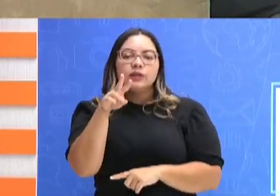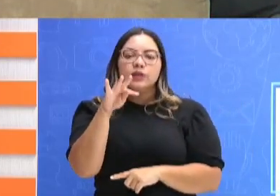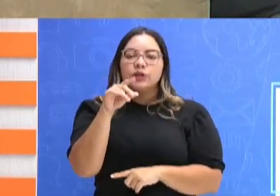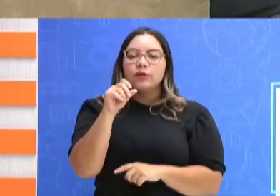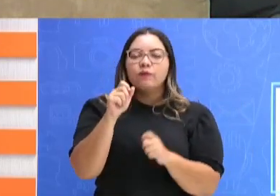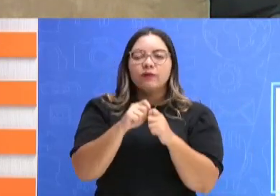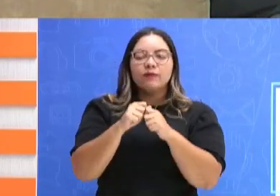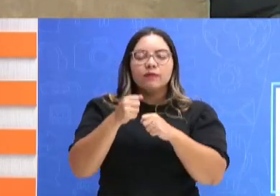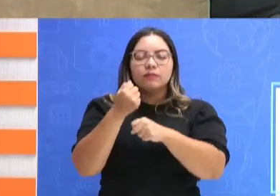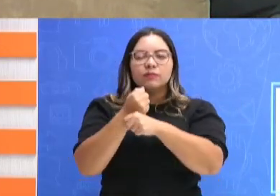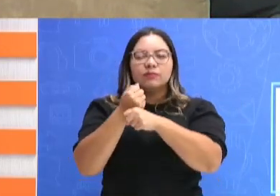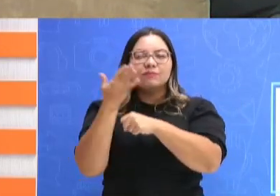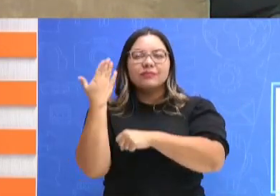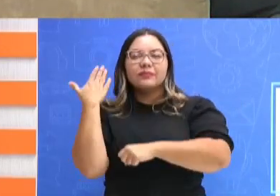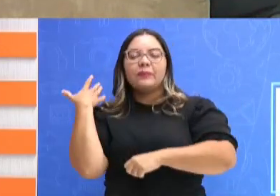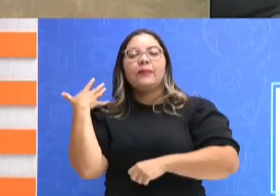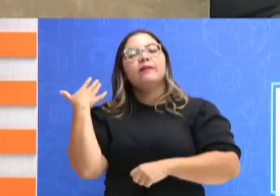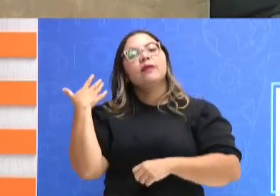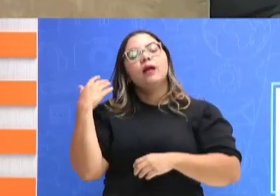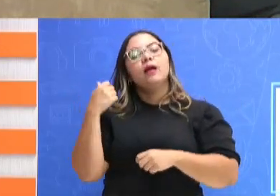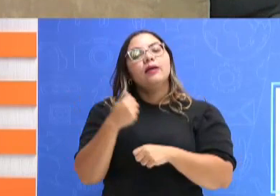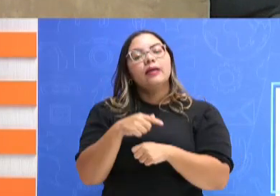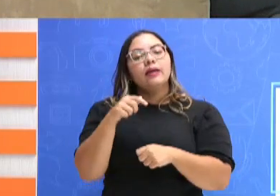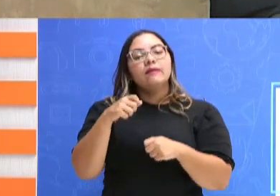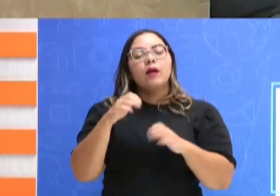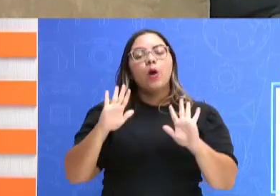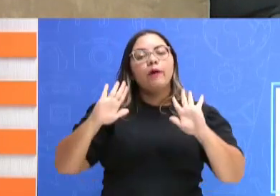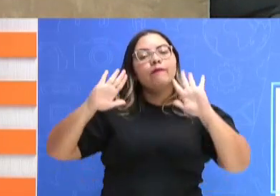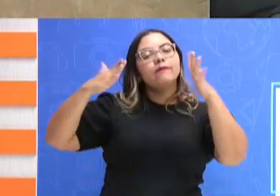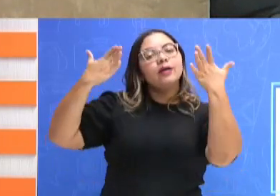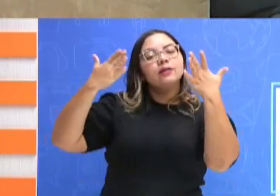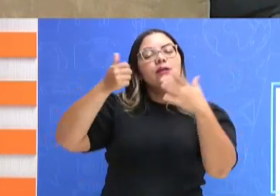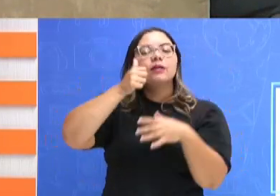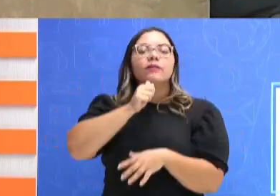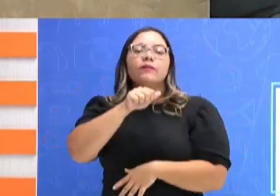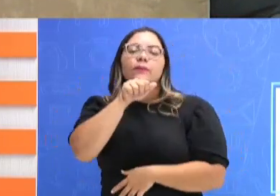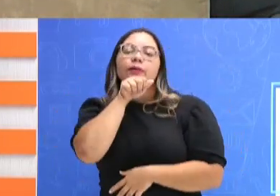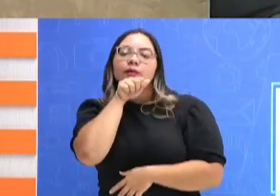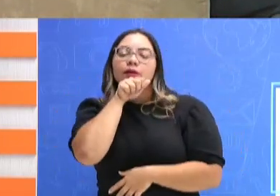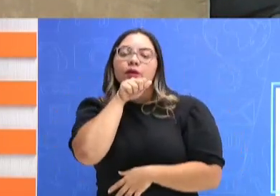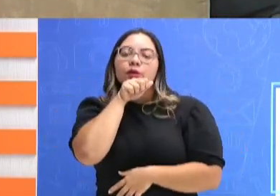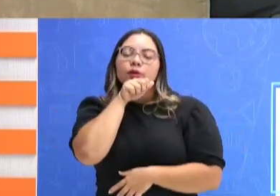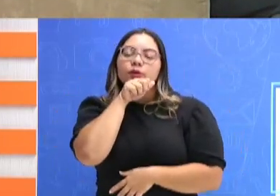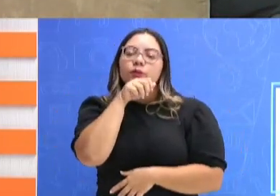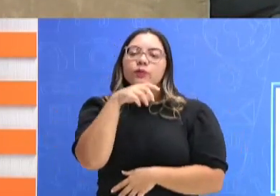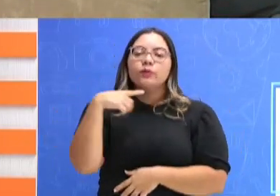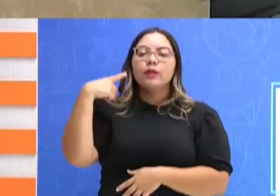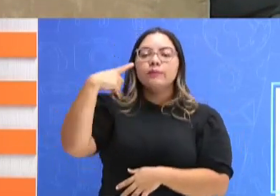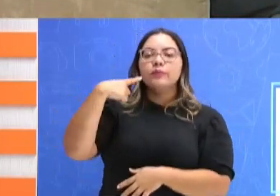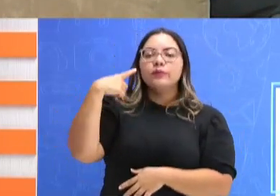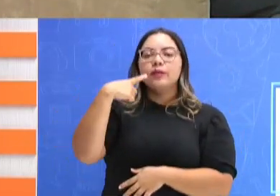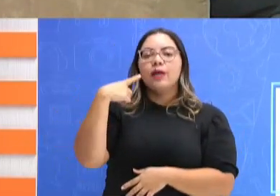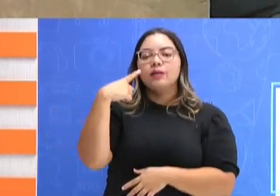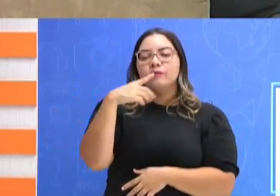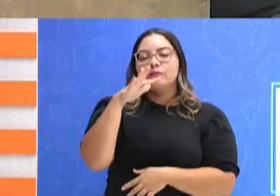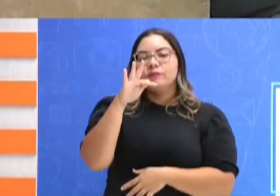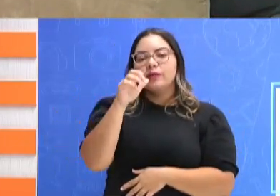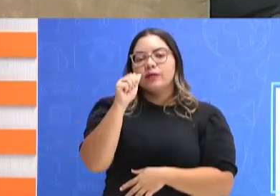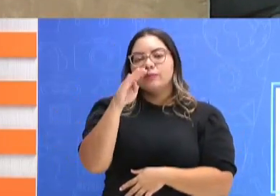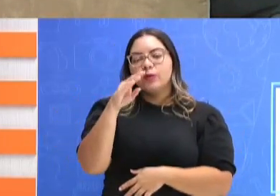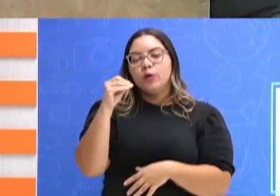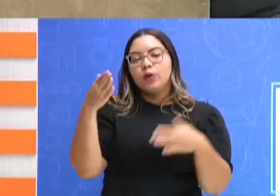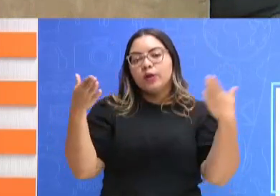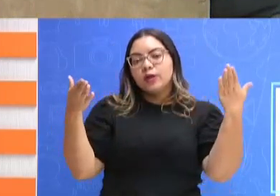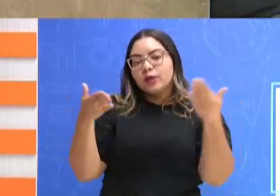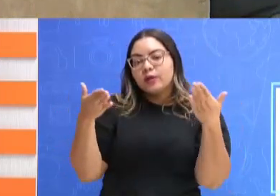menino e ele já fazia, que é a nossa tradicional festa das mães do deputado Zé Gentil. E esse ano, homenageando o Talmir Rosa, seu irmão,